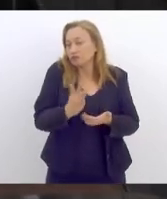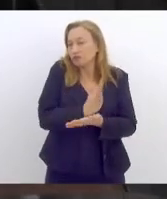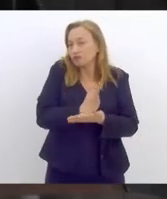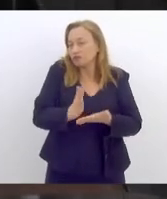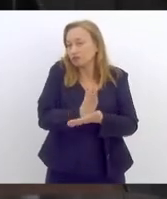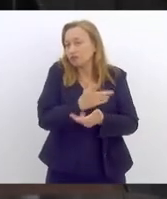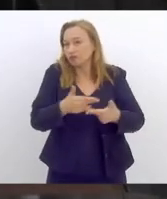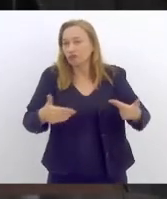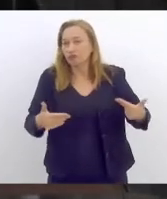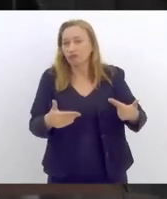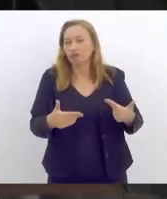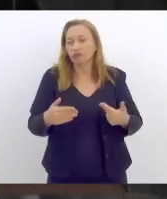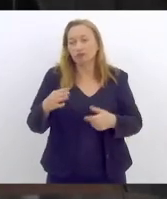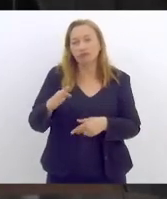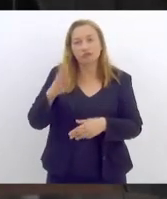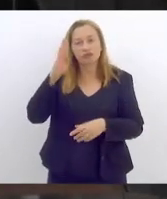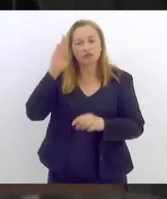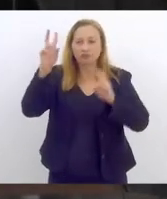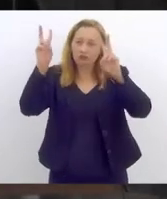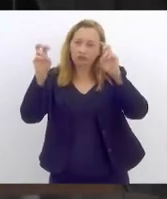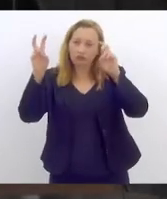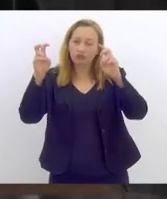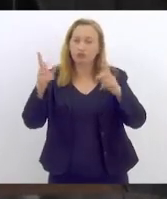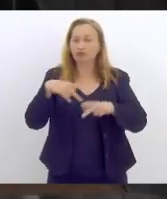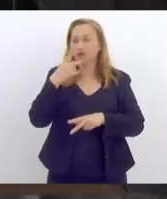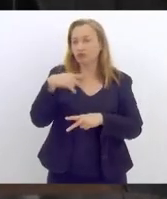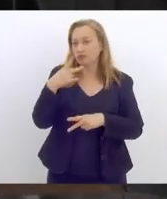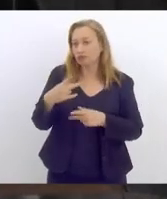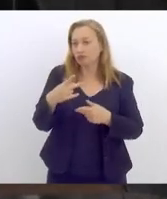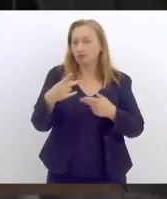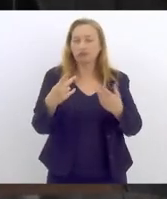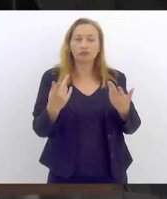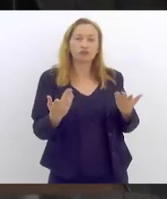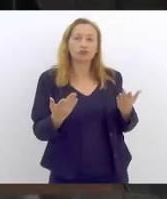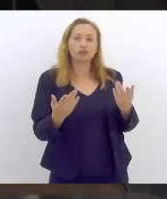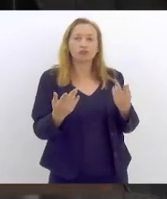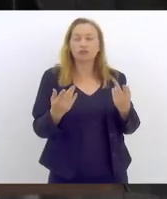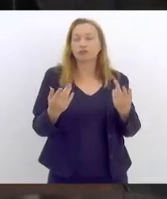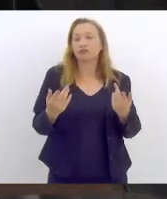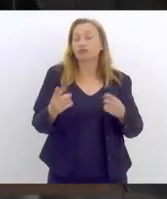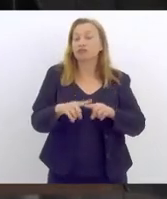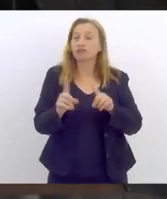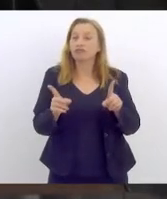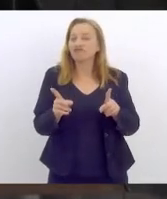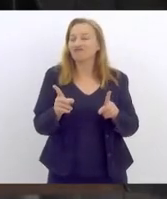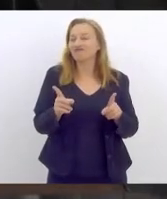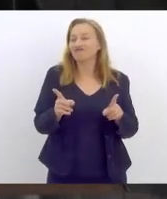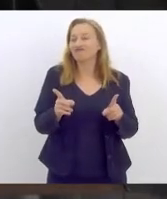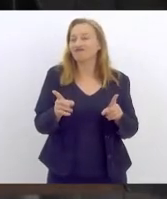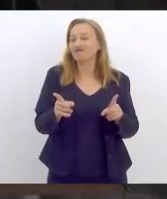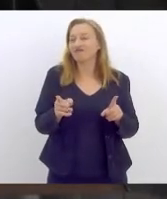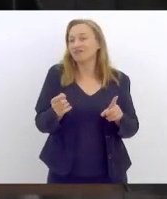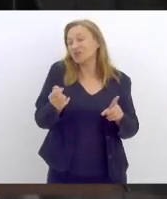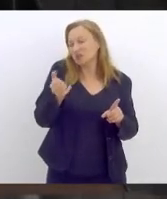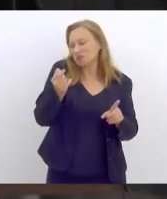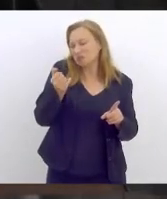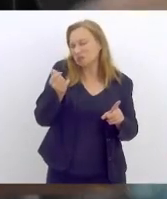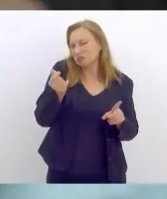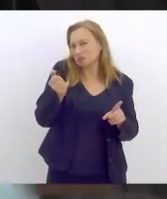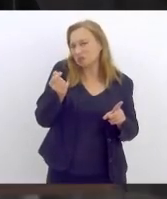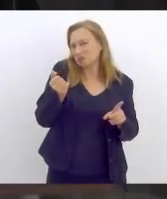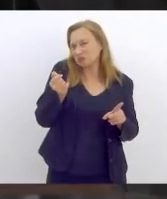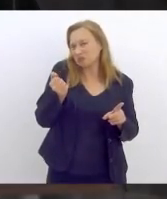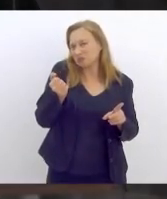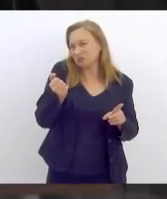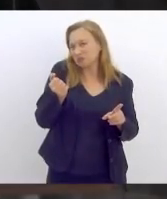anunciadas são discursadas fazem parte dos efeitos de retórica mas nem sempre mas nem sempre